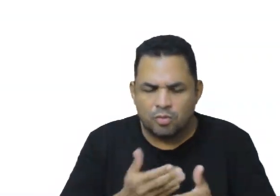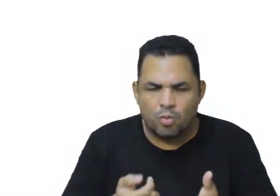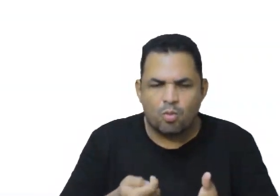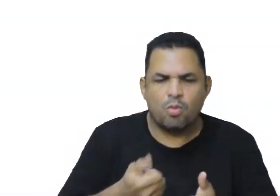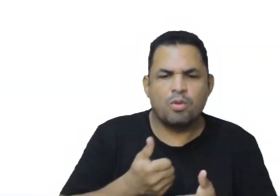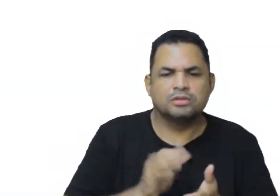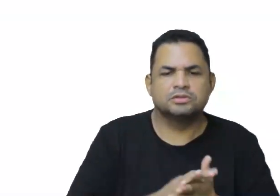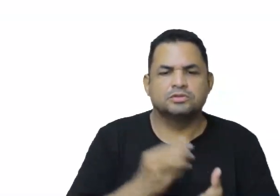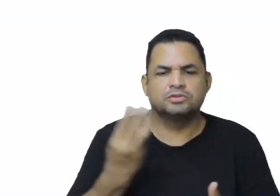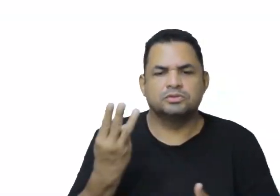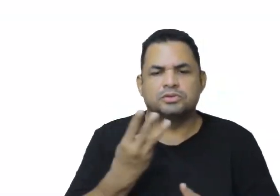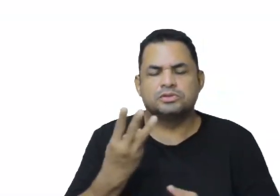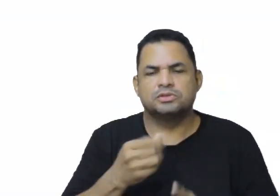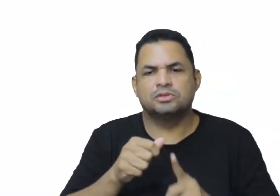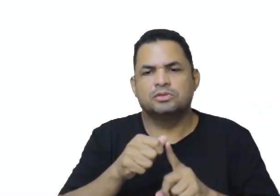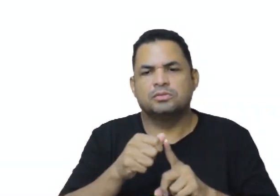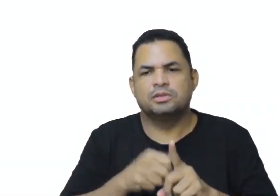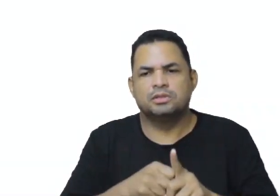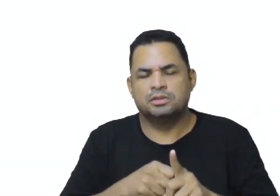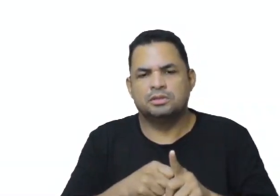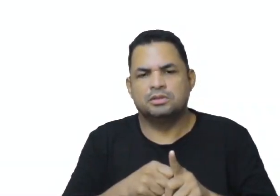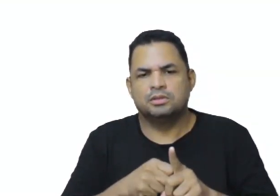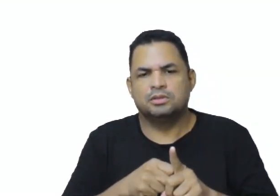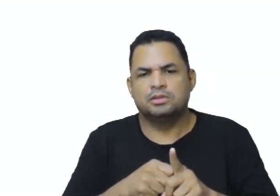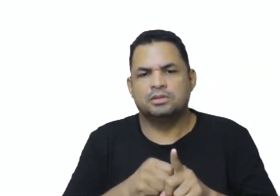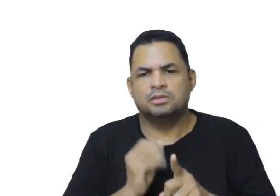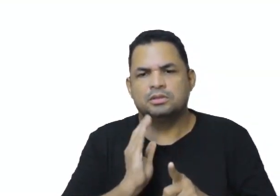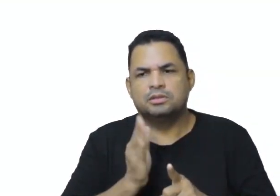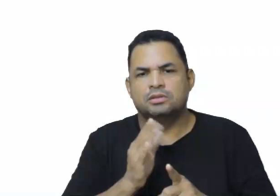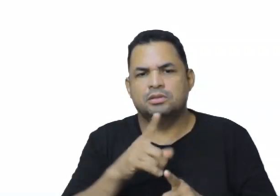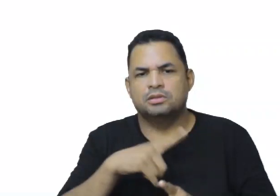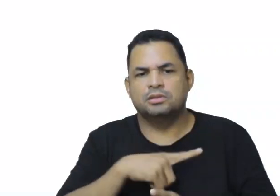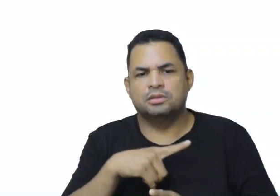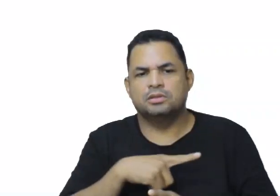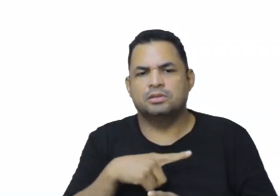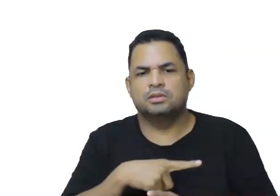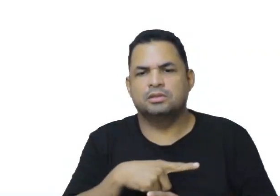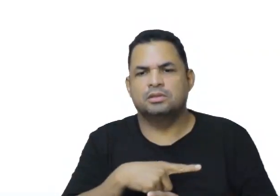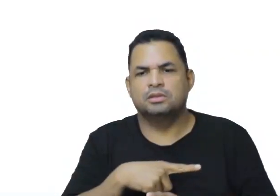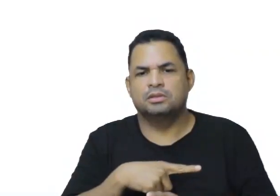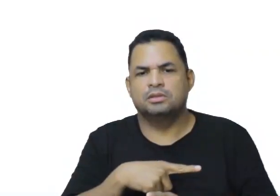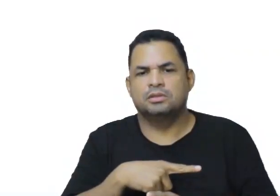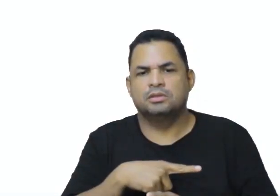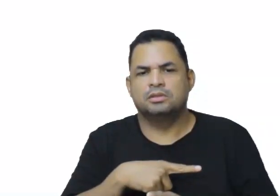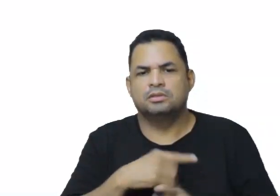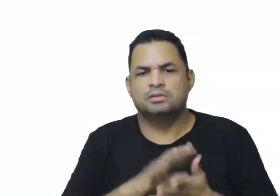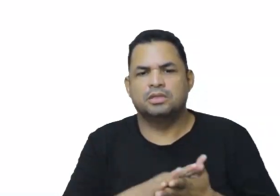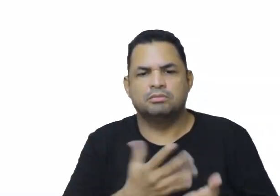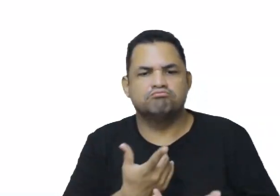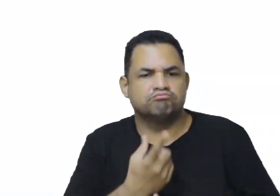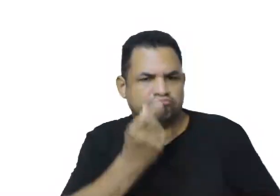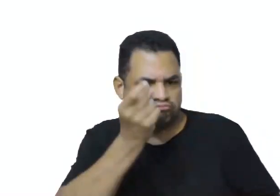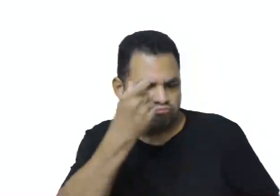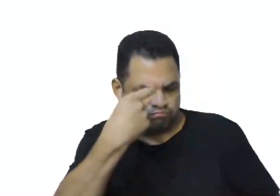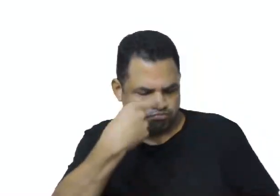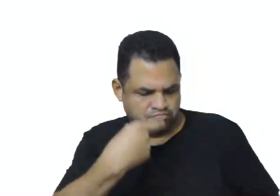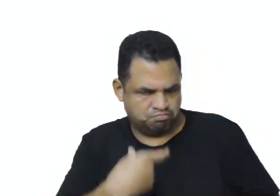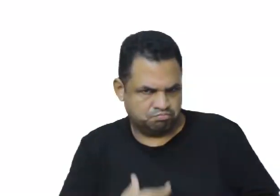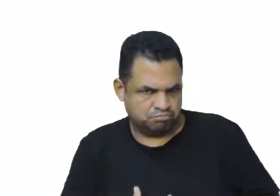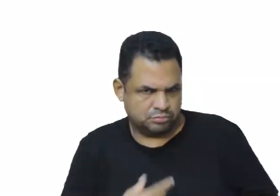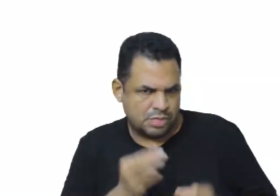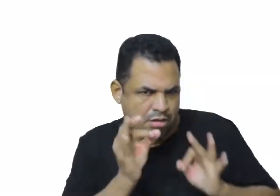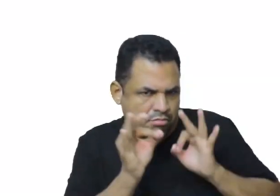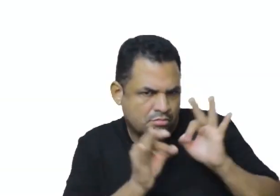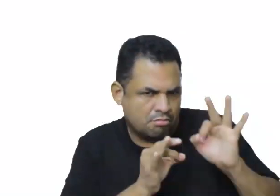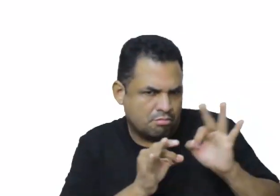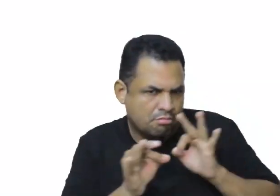mês, tá? Então, já existe um indivíduozinho bem consolidado